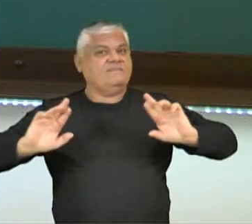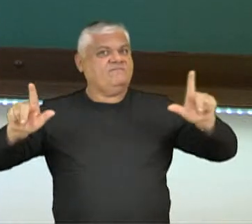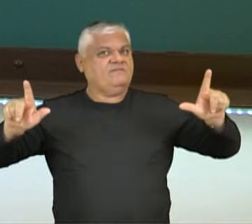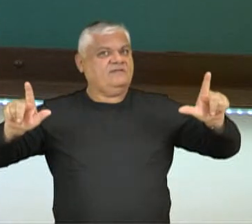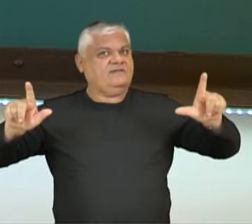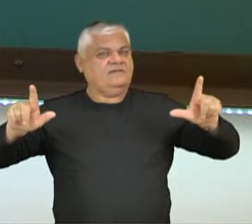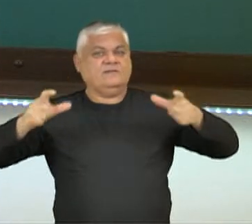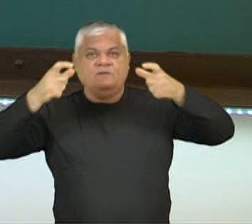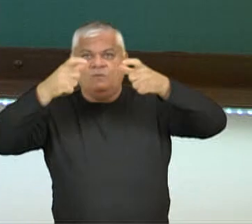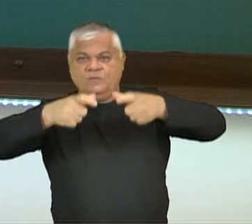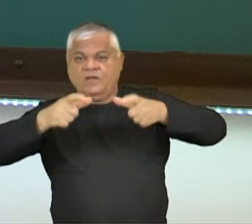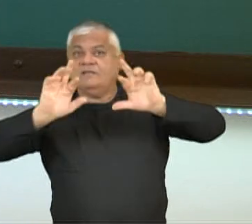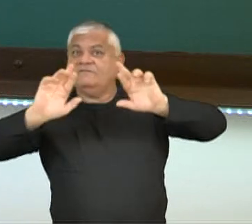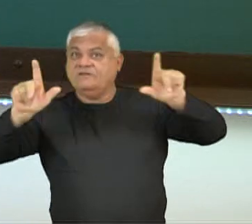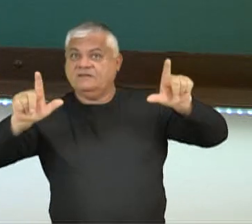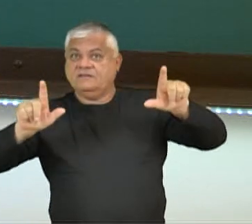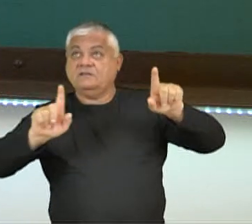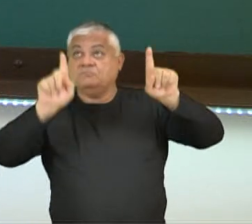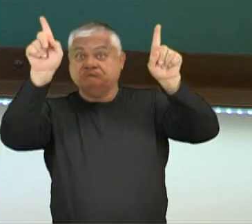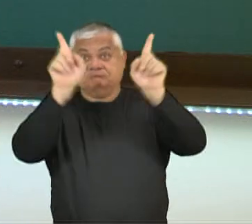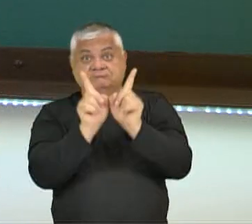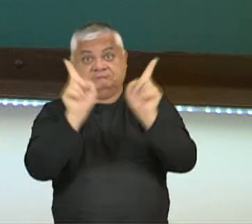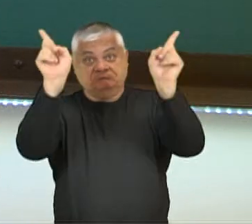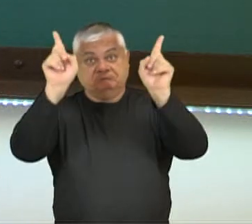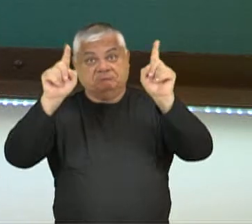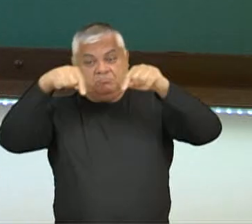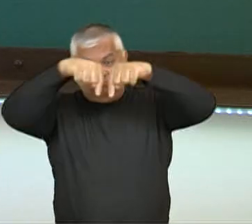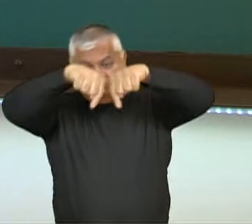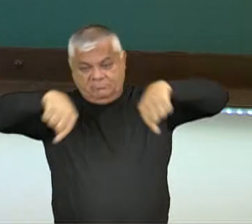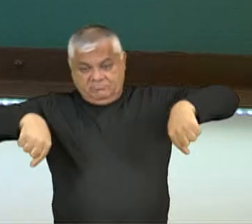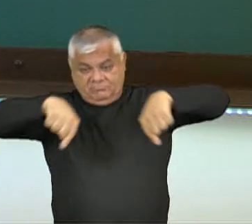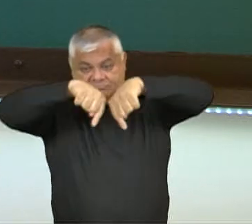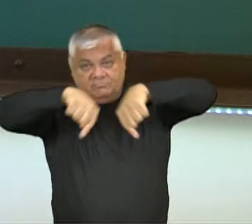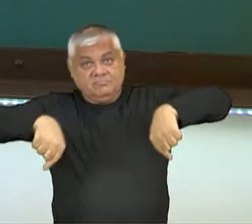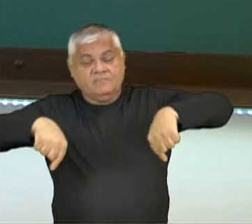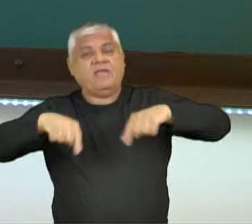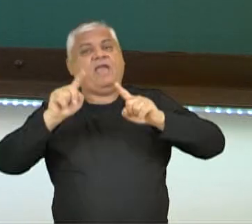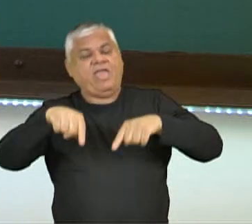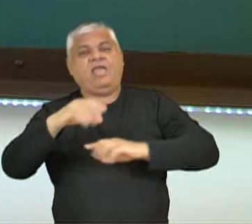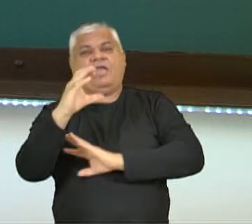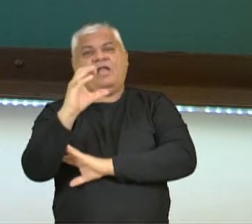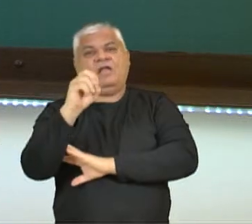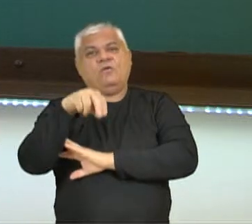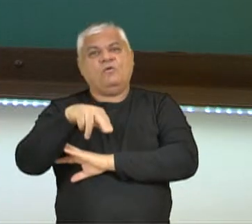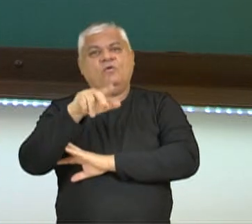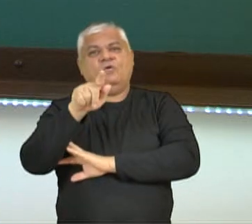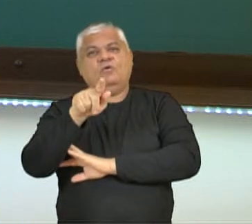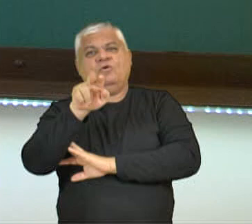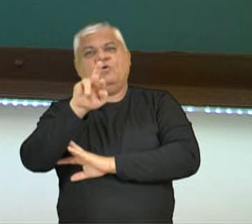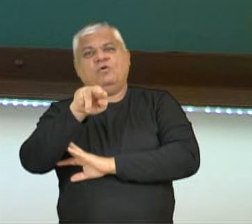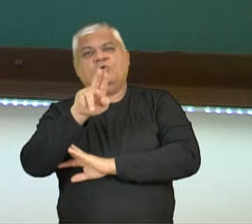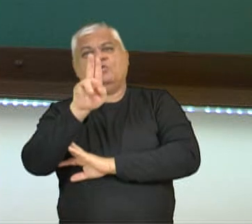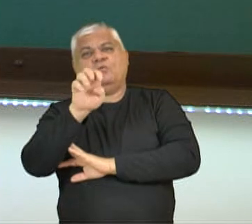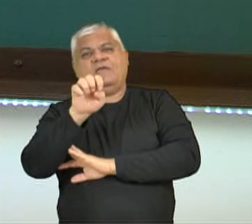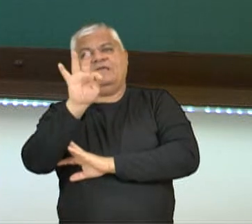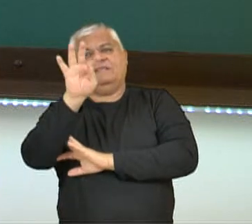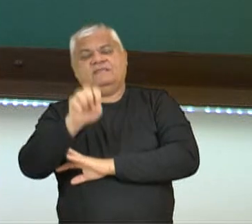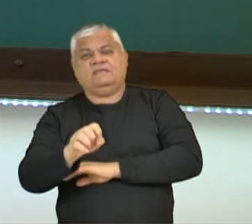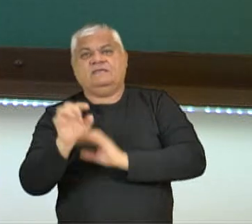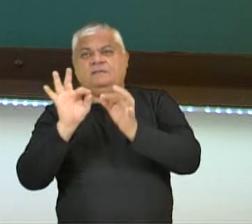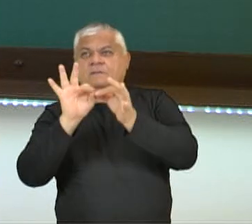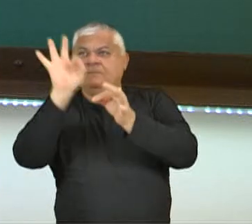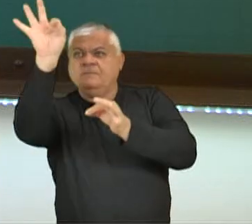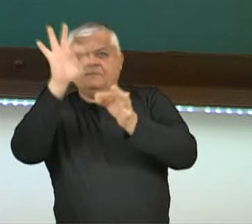no espaço em local diferente, ok? Então, a gente diz que eles são congruentes, porque eles têm a mesma medida,